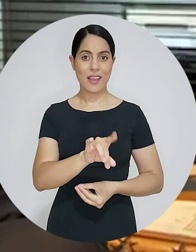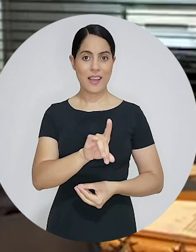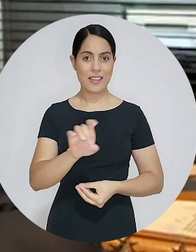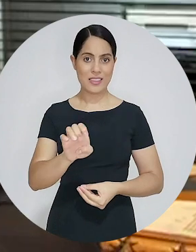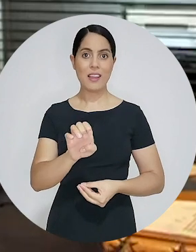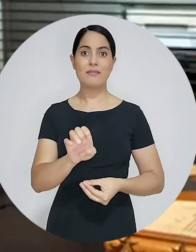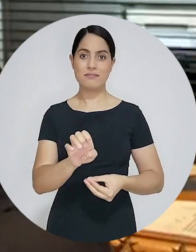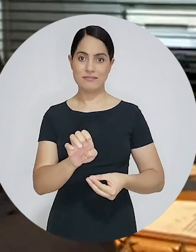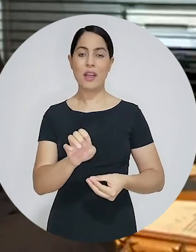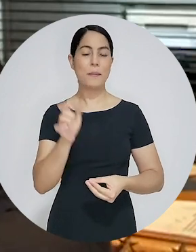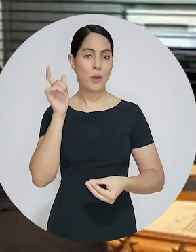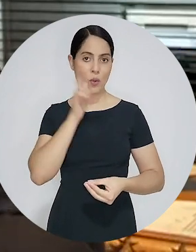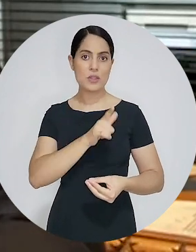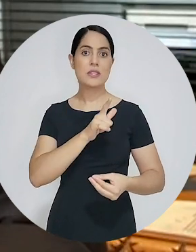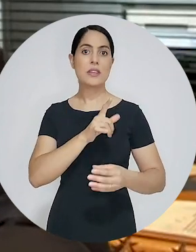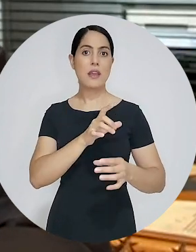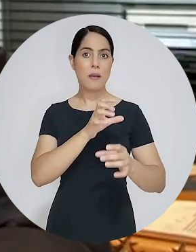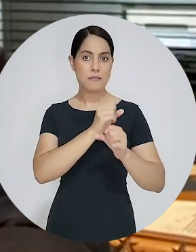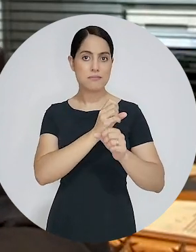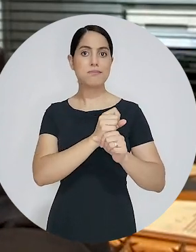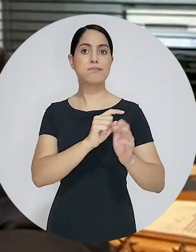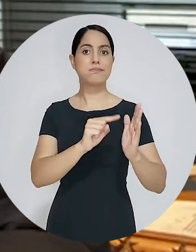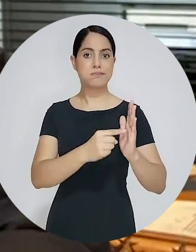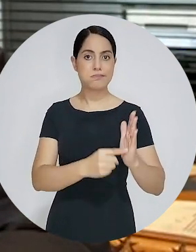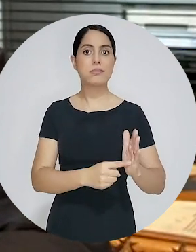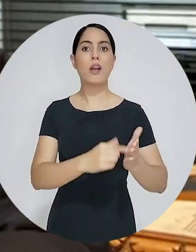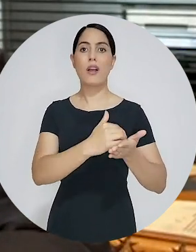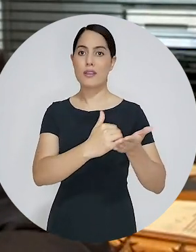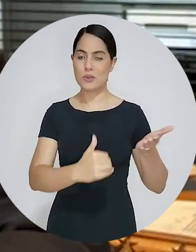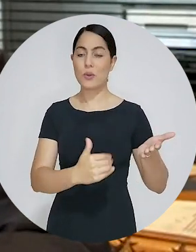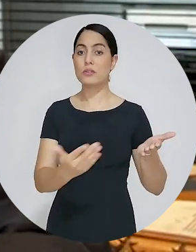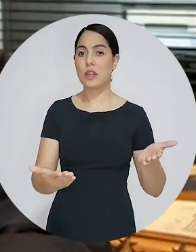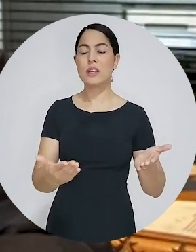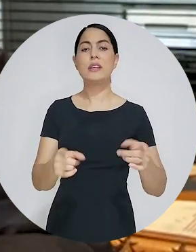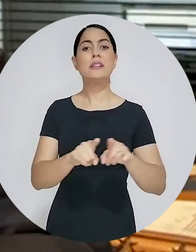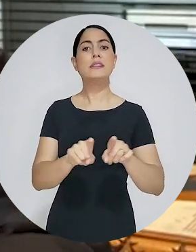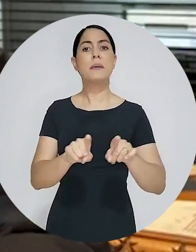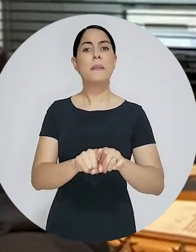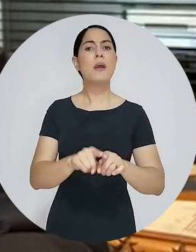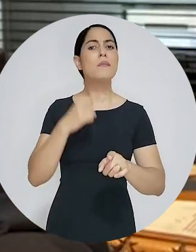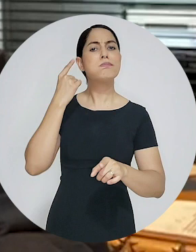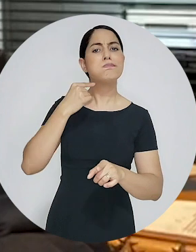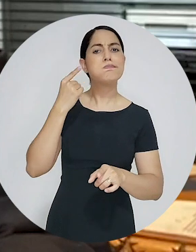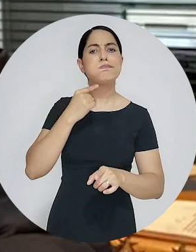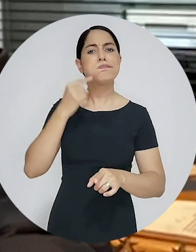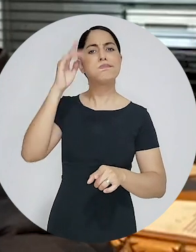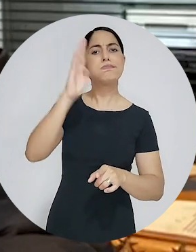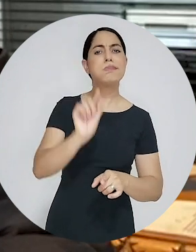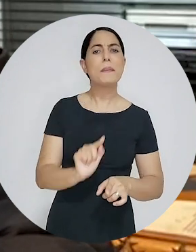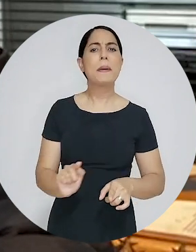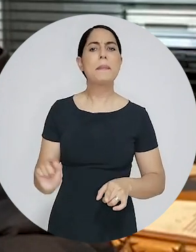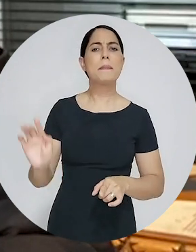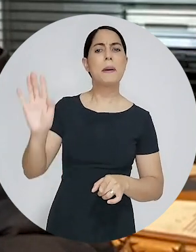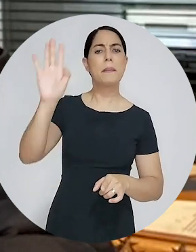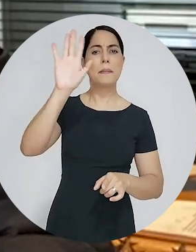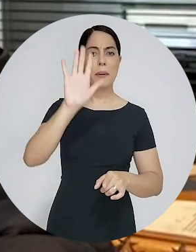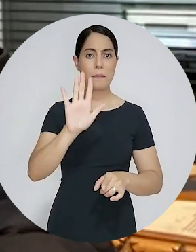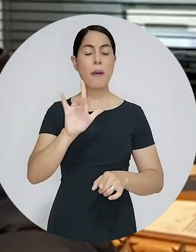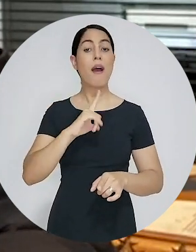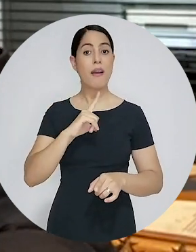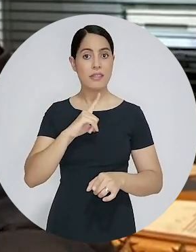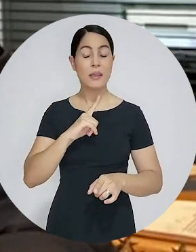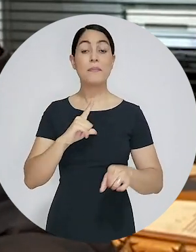para softwares jurídicos gratuitos para toda a advocacia nacional, ampliação com convênios com